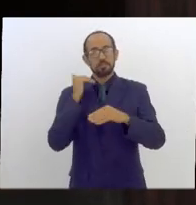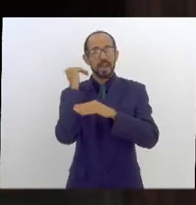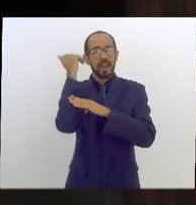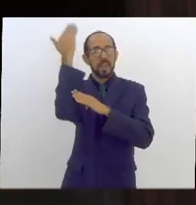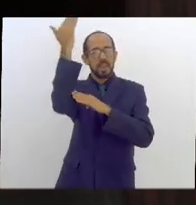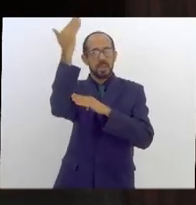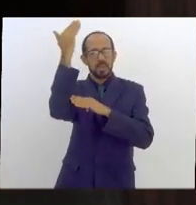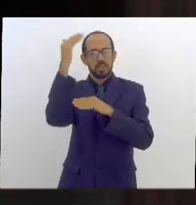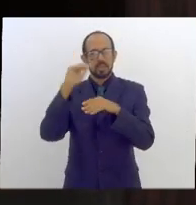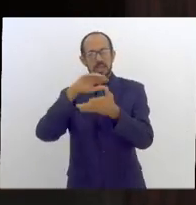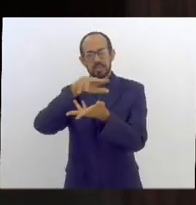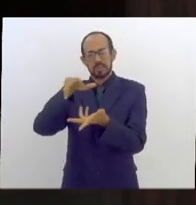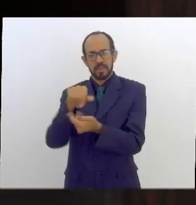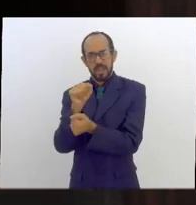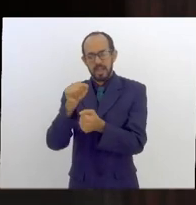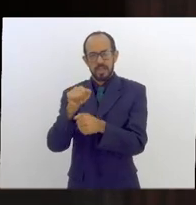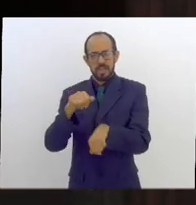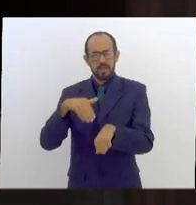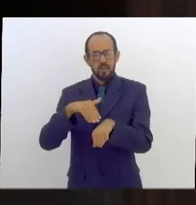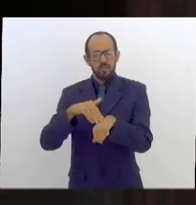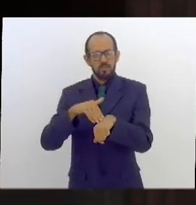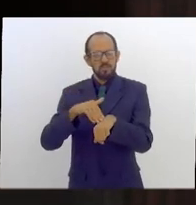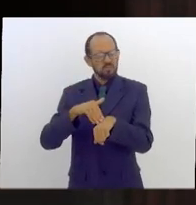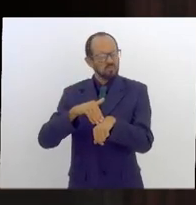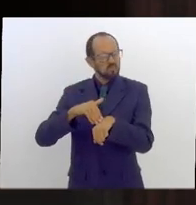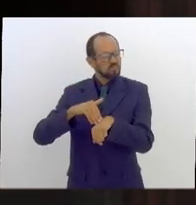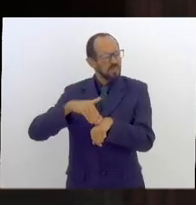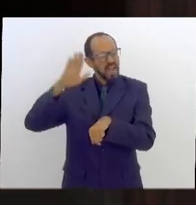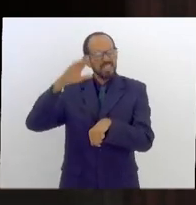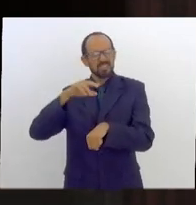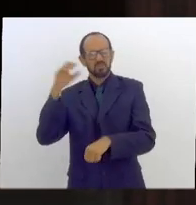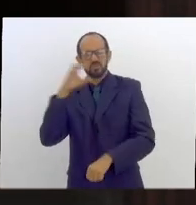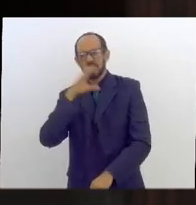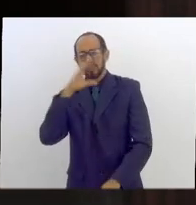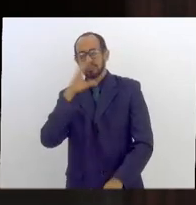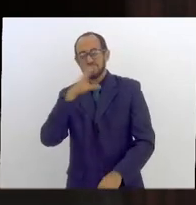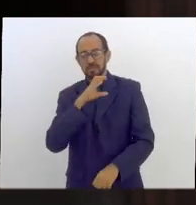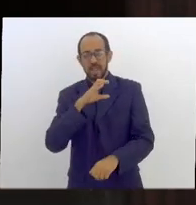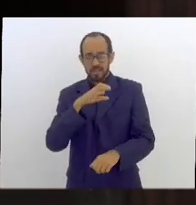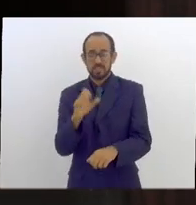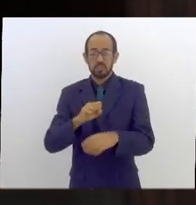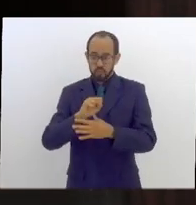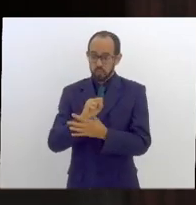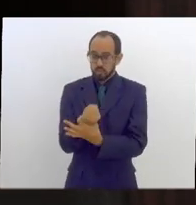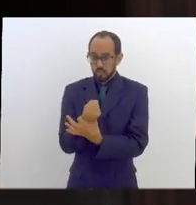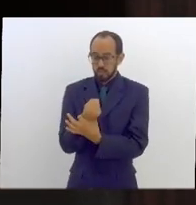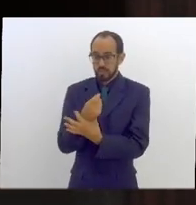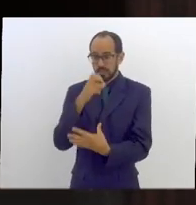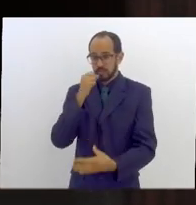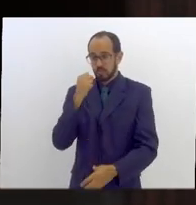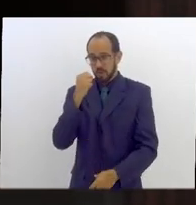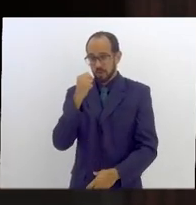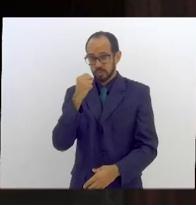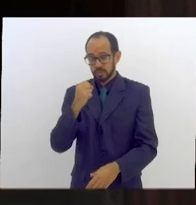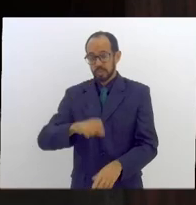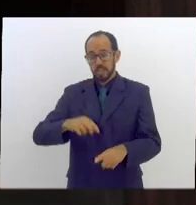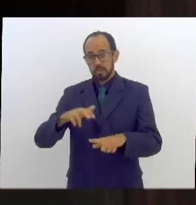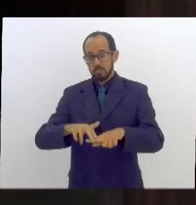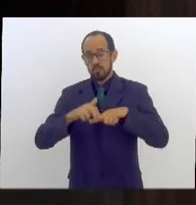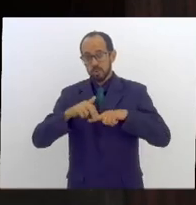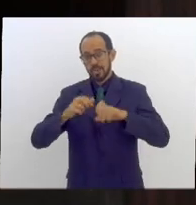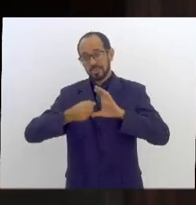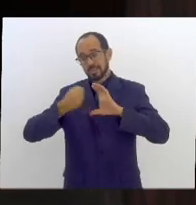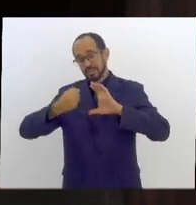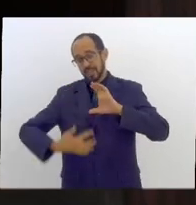várias vezes superior à do som e com níveis de segurança elevadíssimos. E é exatamente por esses atributos de